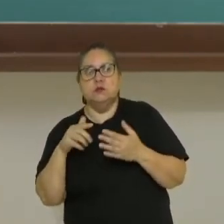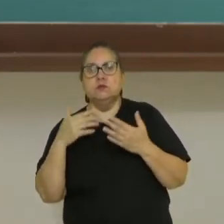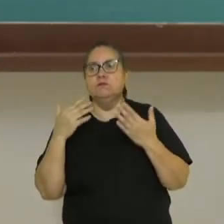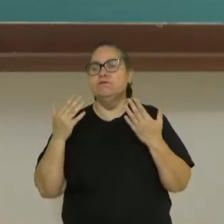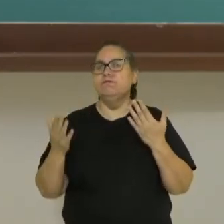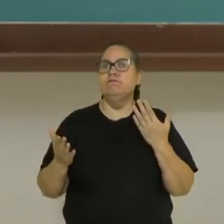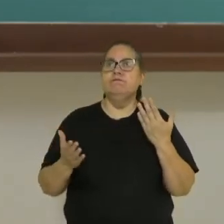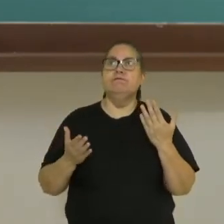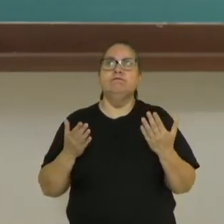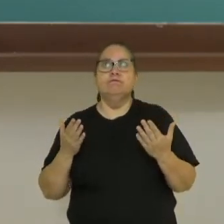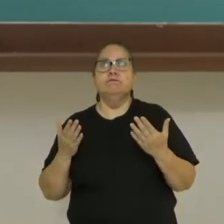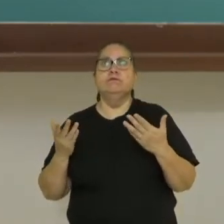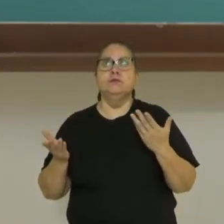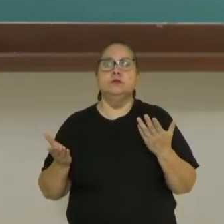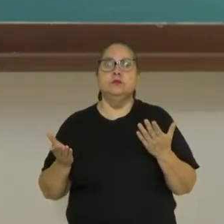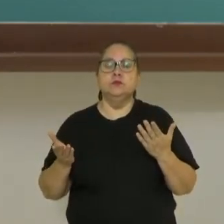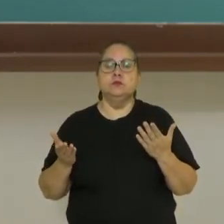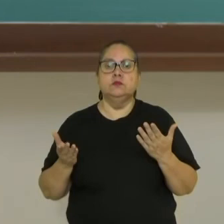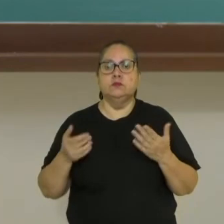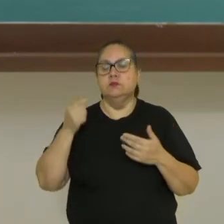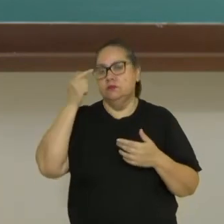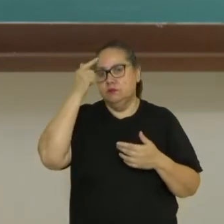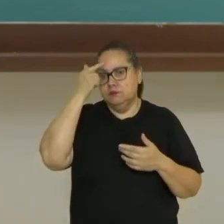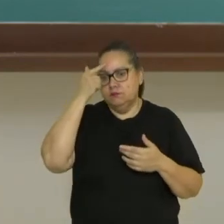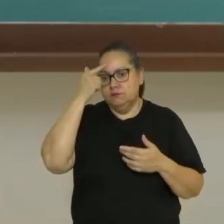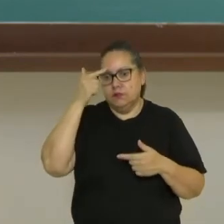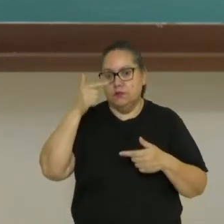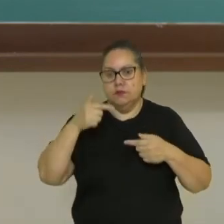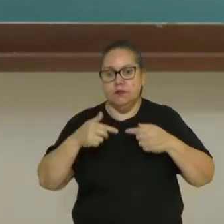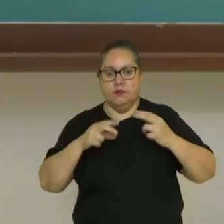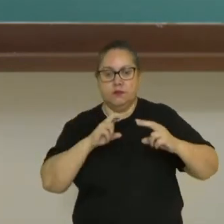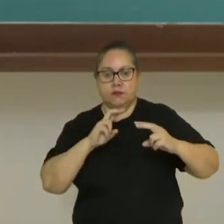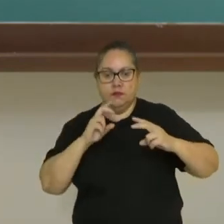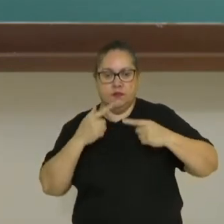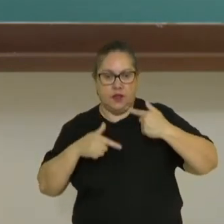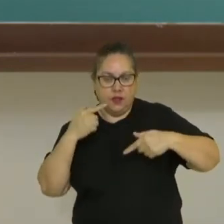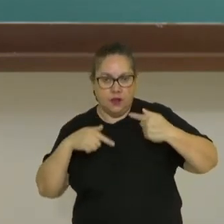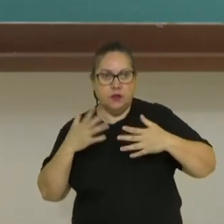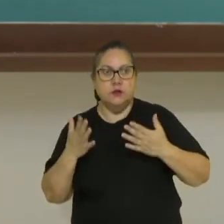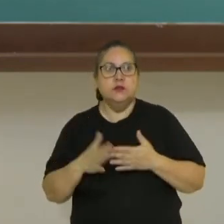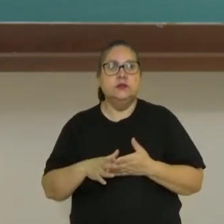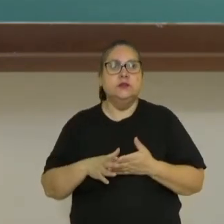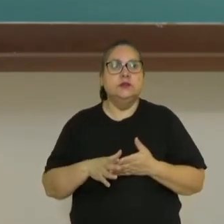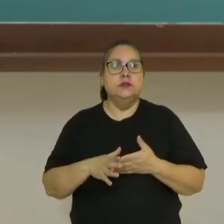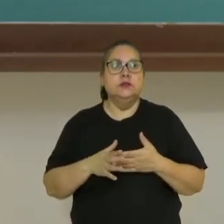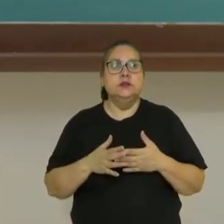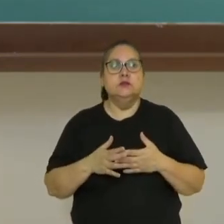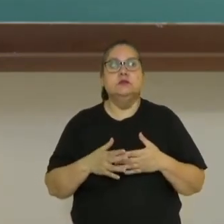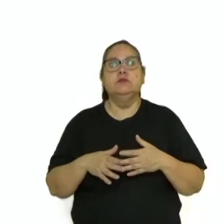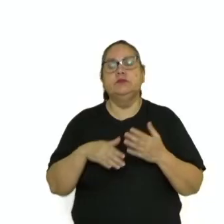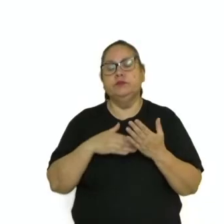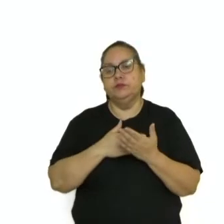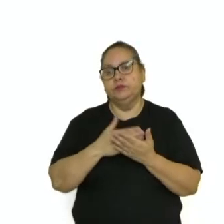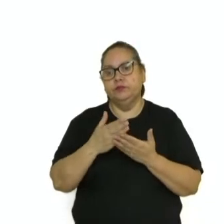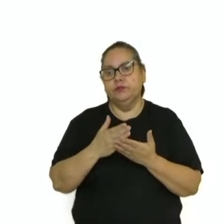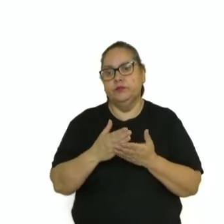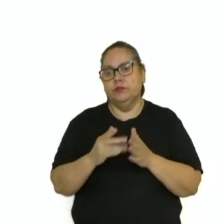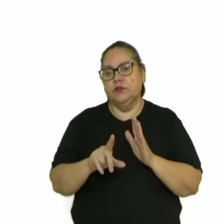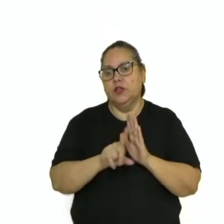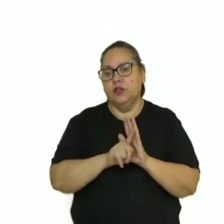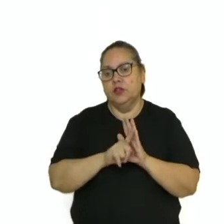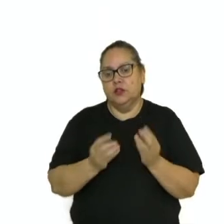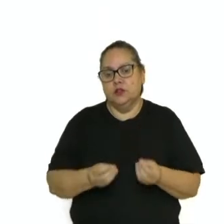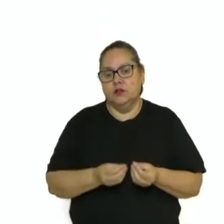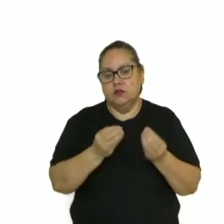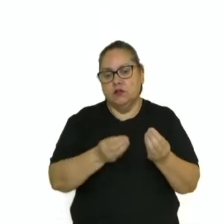isso é algo que gera muito debate. Bem, dando continuidade, lei da oferta e